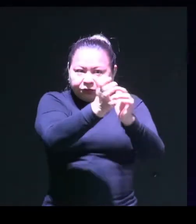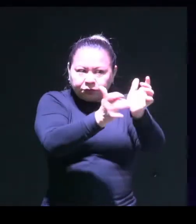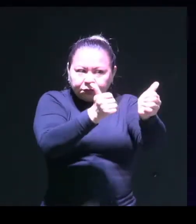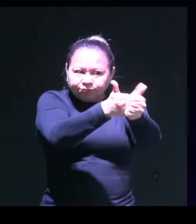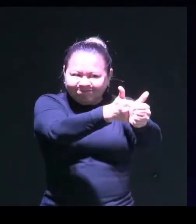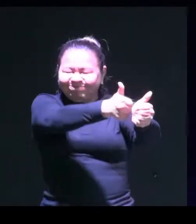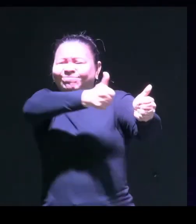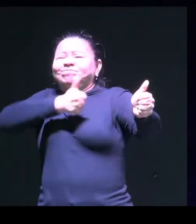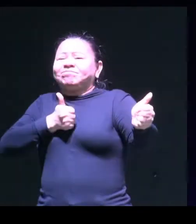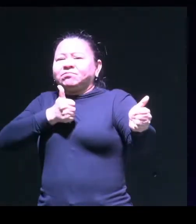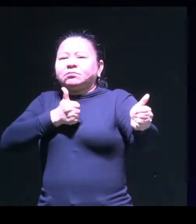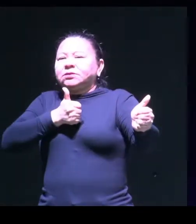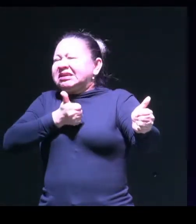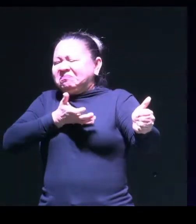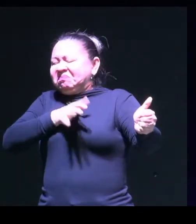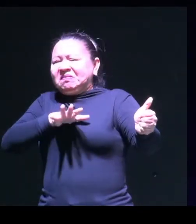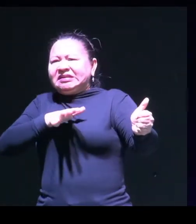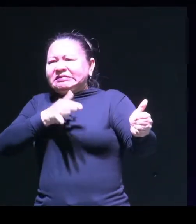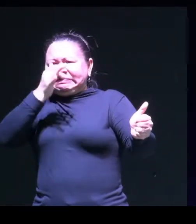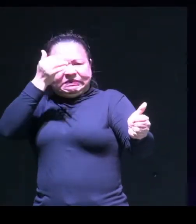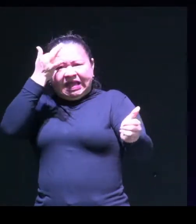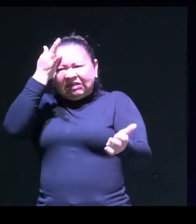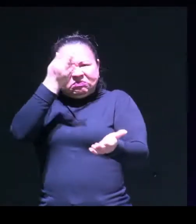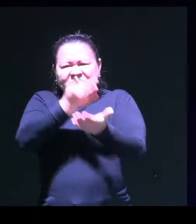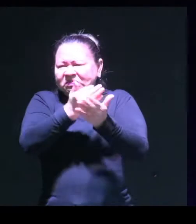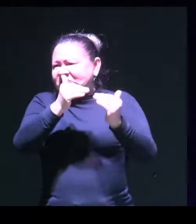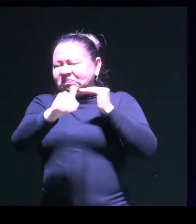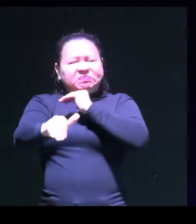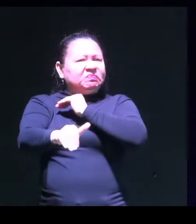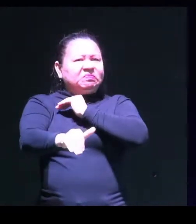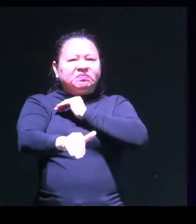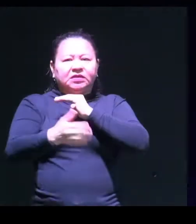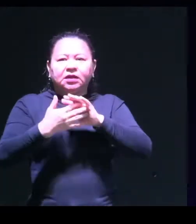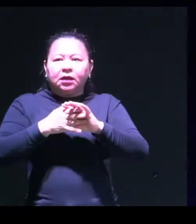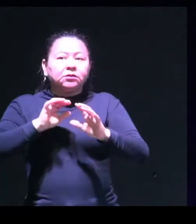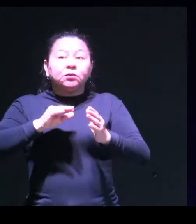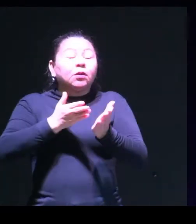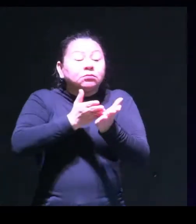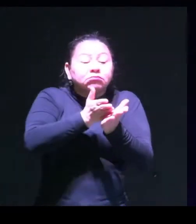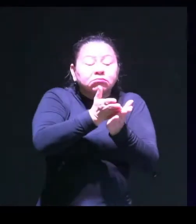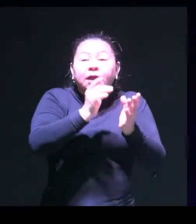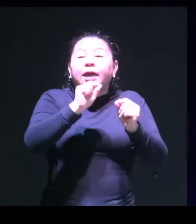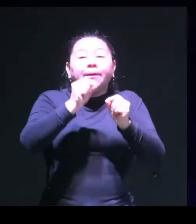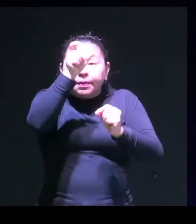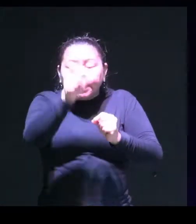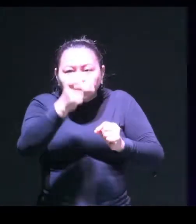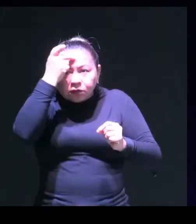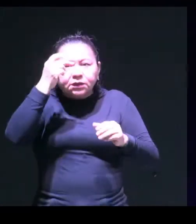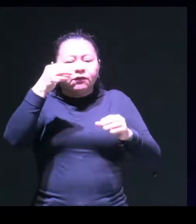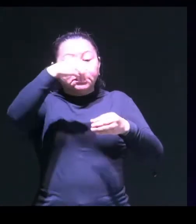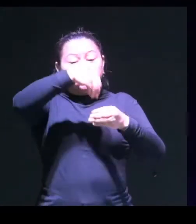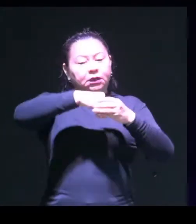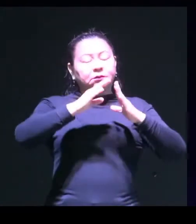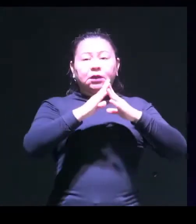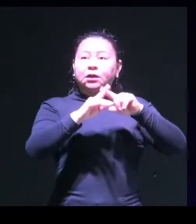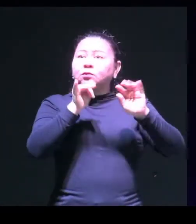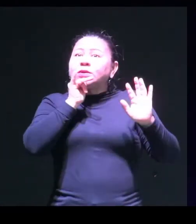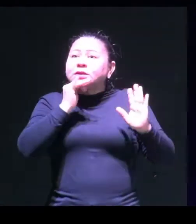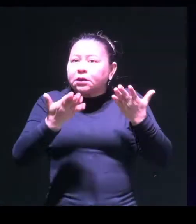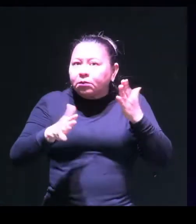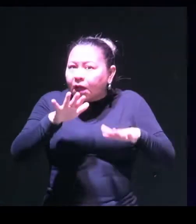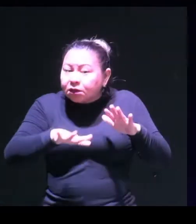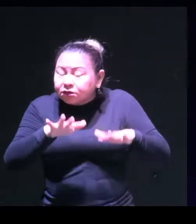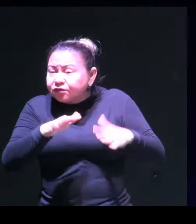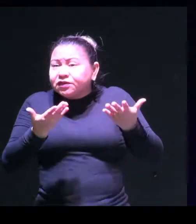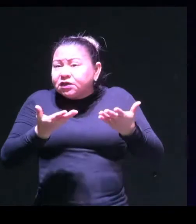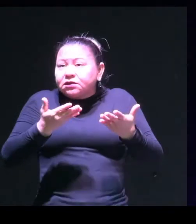desviar da fé. Não é necessariamente quem saiu da igreja e foi para o mundão, desviou, não. São gente que às vezes estão até dentro das igrejas e às vezes